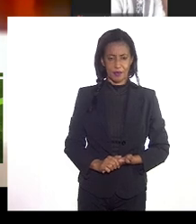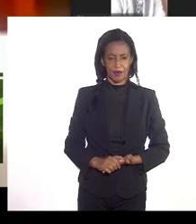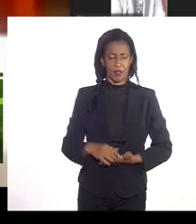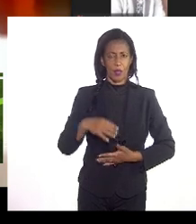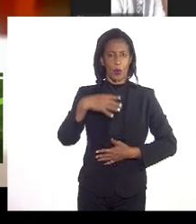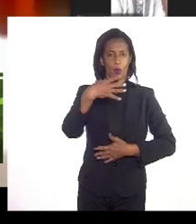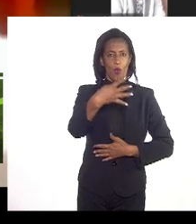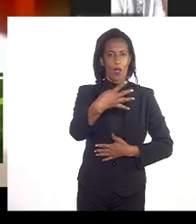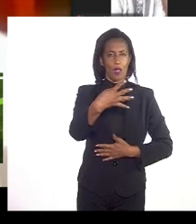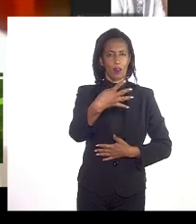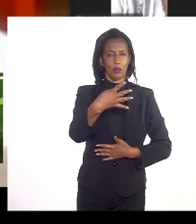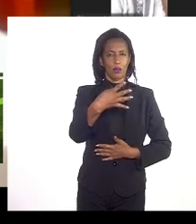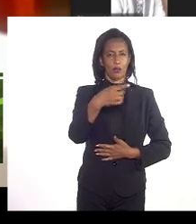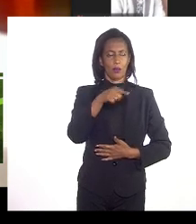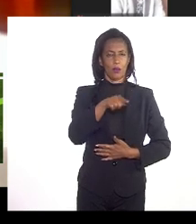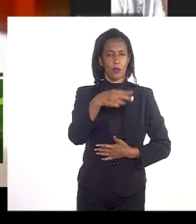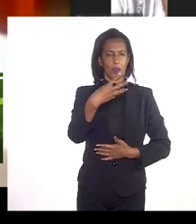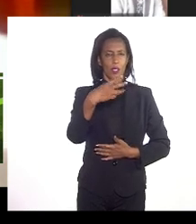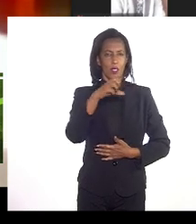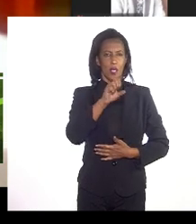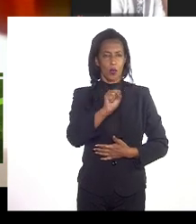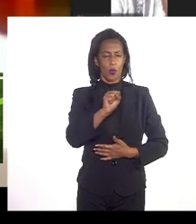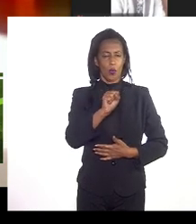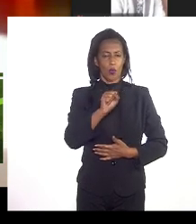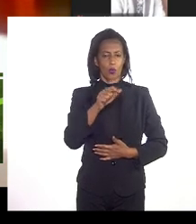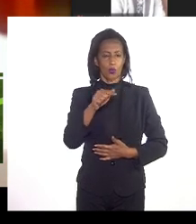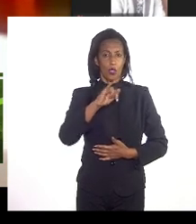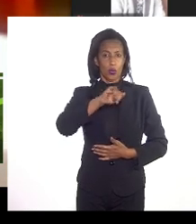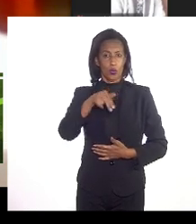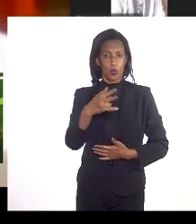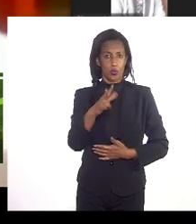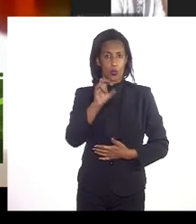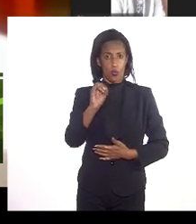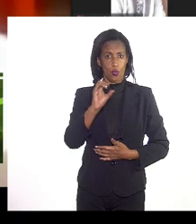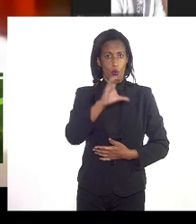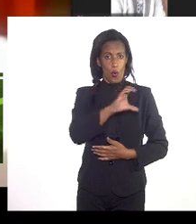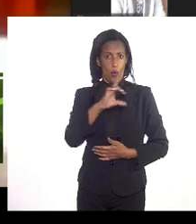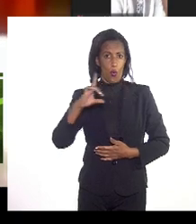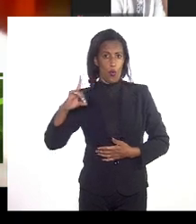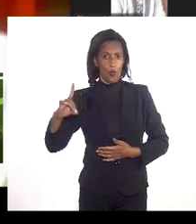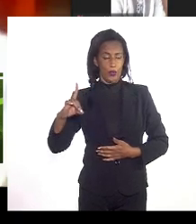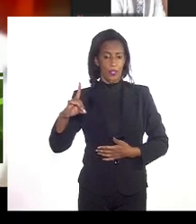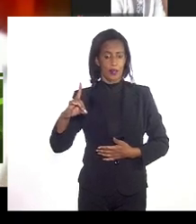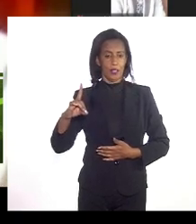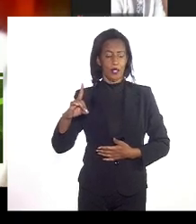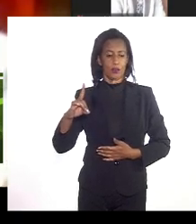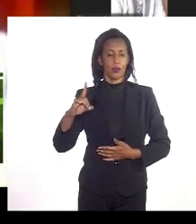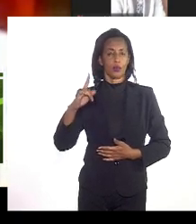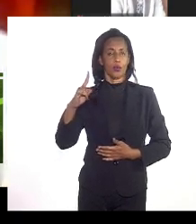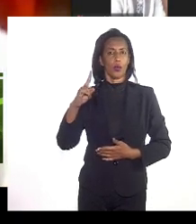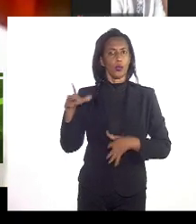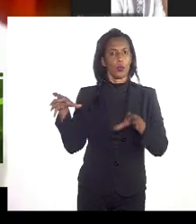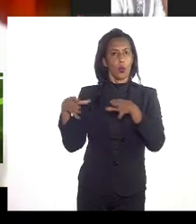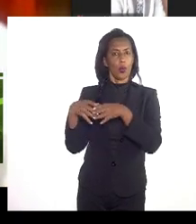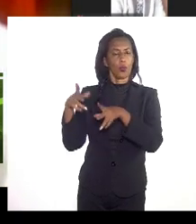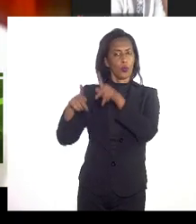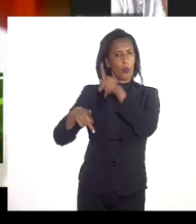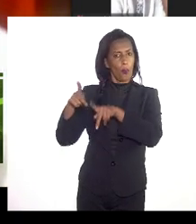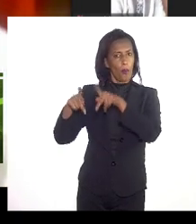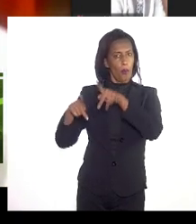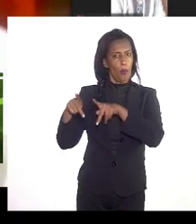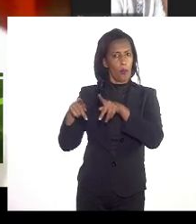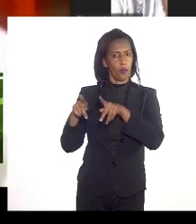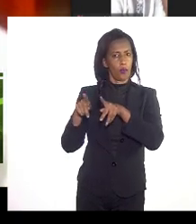4.038 de 2021. Eu sou Júlio Araújo, coordenador do Grupo de Trabalho Povos e Comunidades Tradicionais do